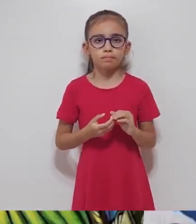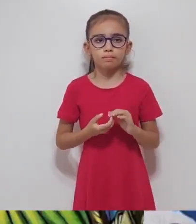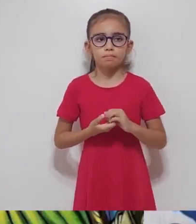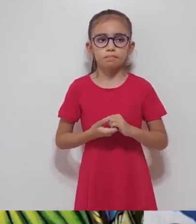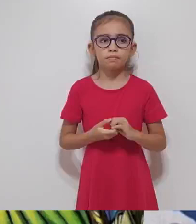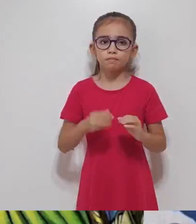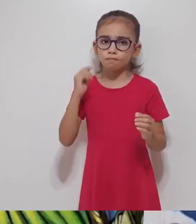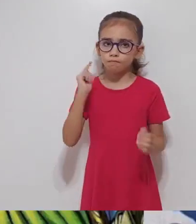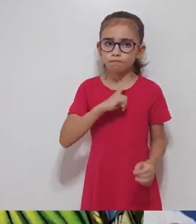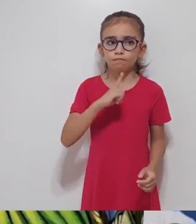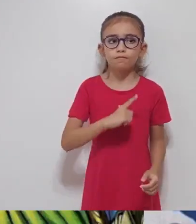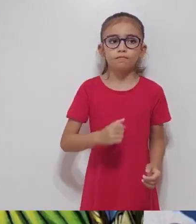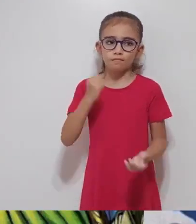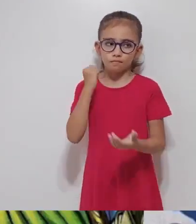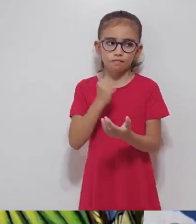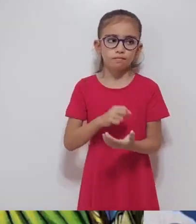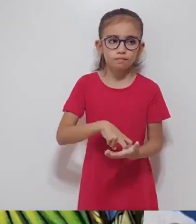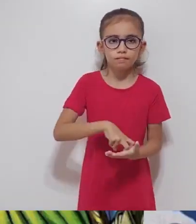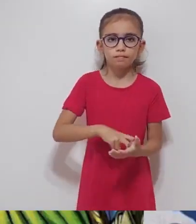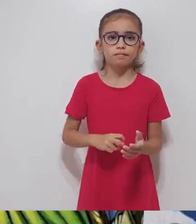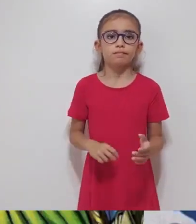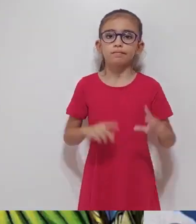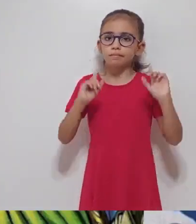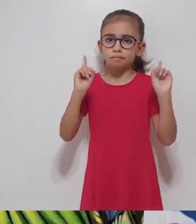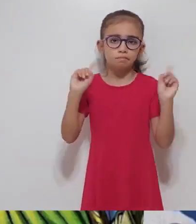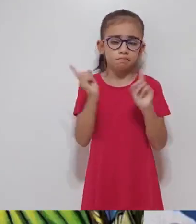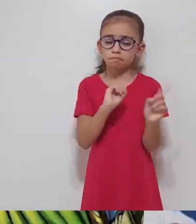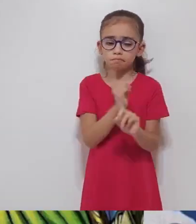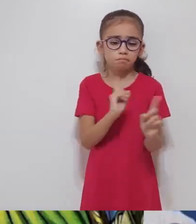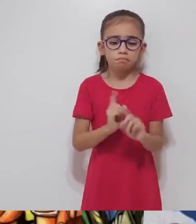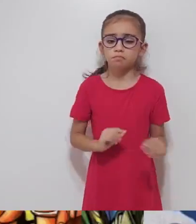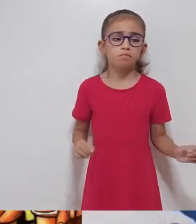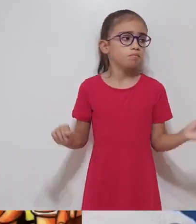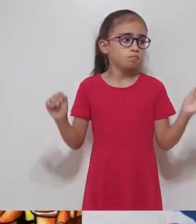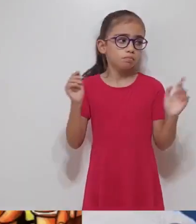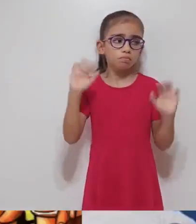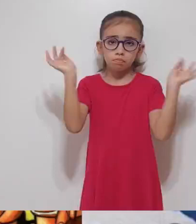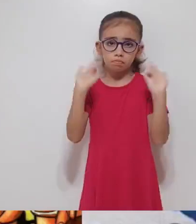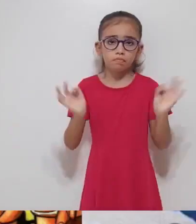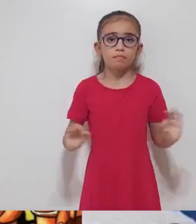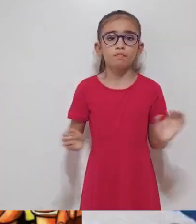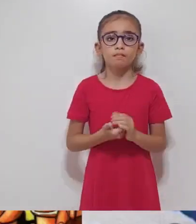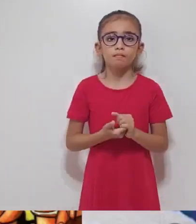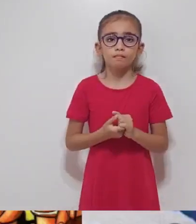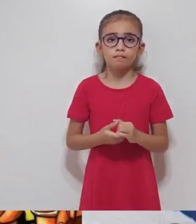ficou impune, porque Deus, ele não se agradou daquela situação. Deus enviou um